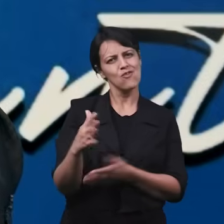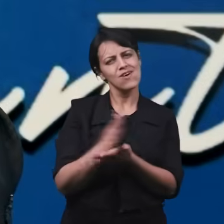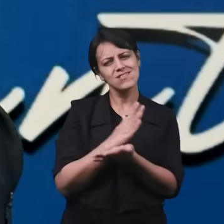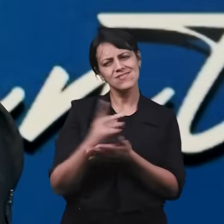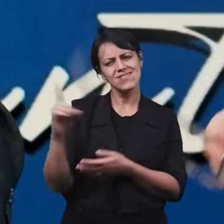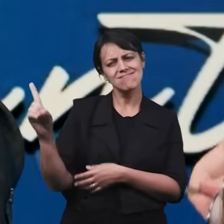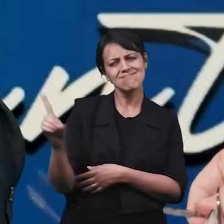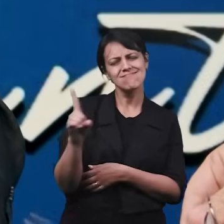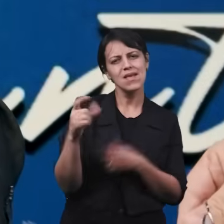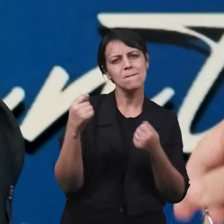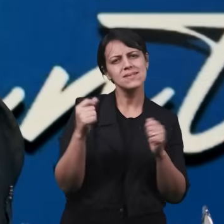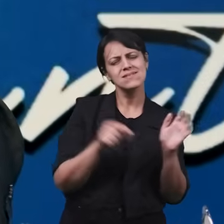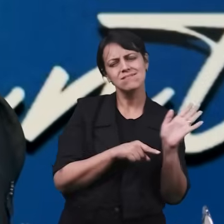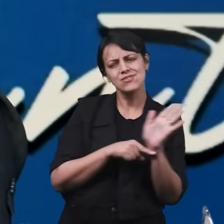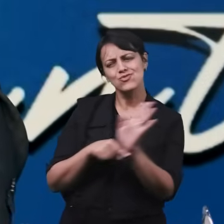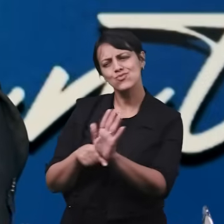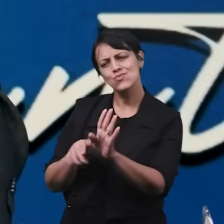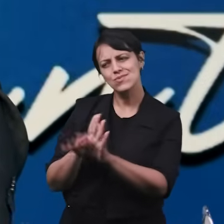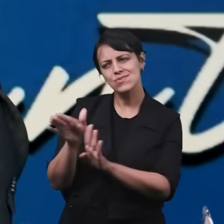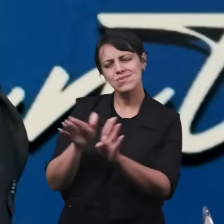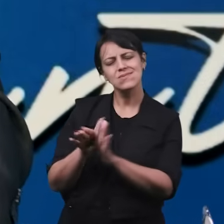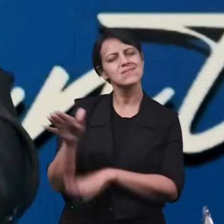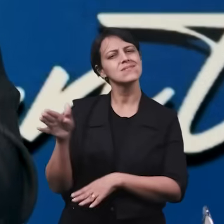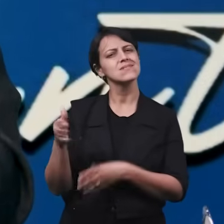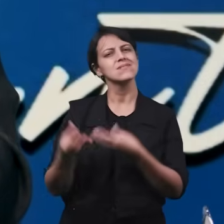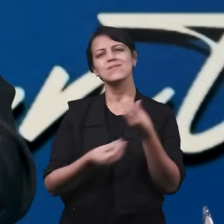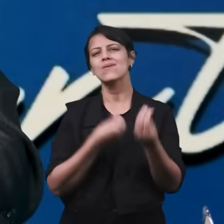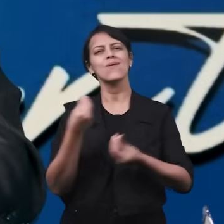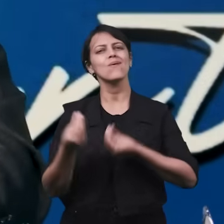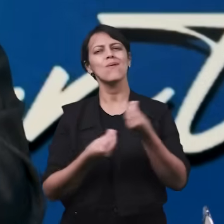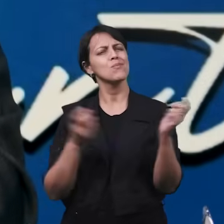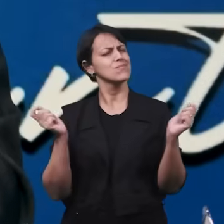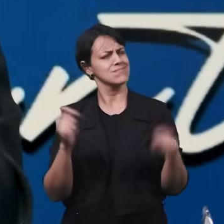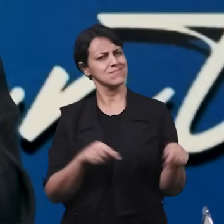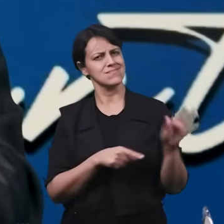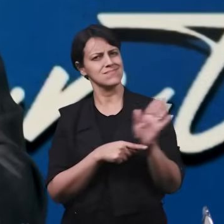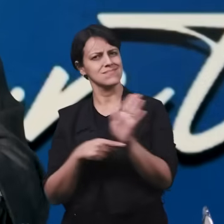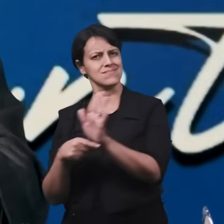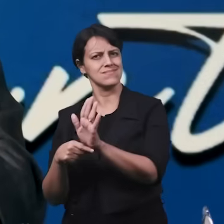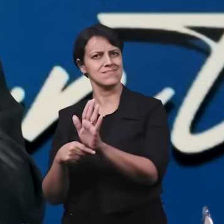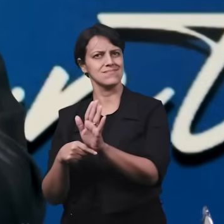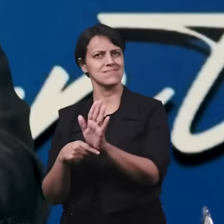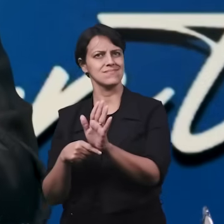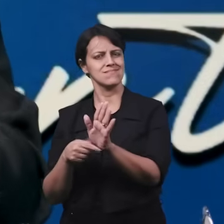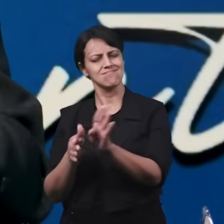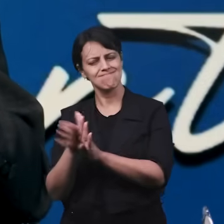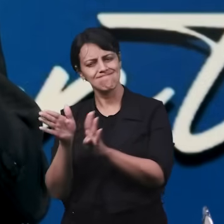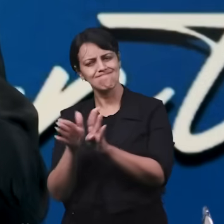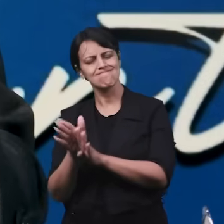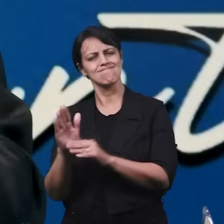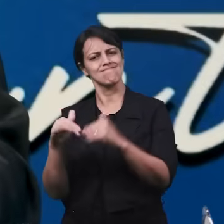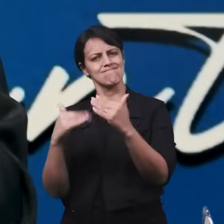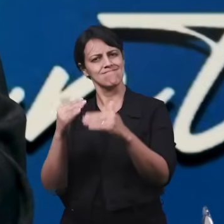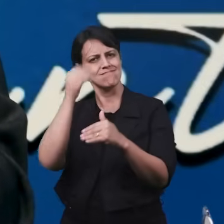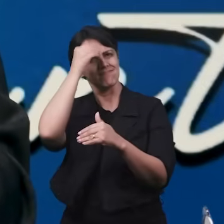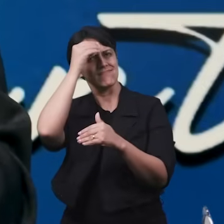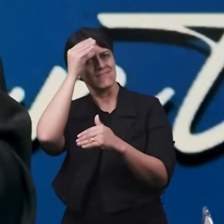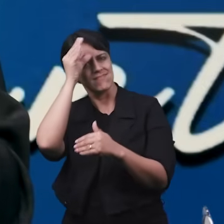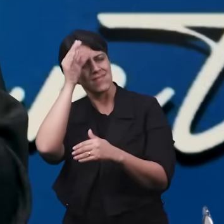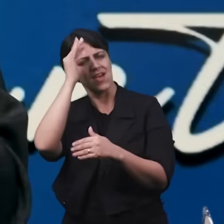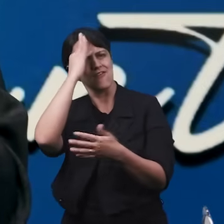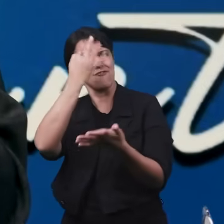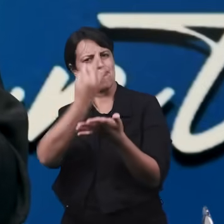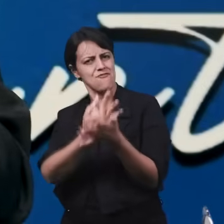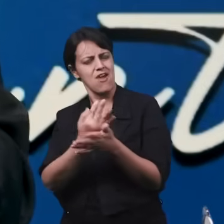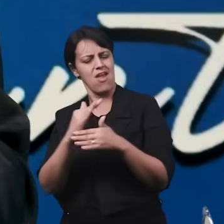muito comum isso, e de que maneira uma irmã mais experiente pode ajudar essa senhora, para ela inclusive crescer na fé,